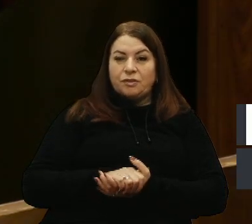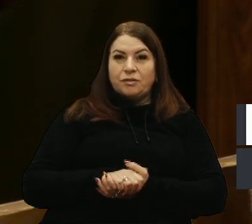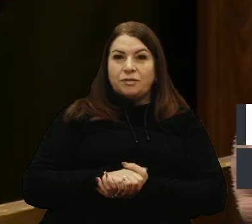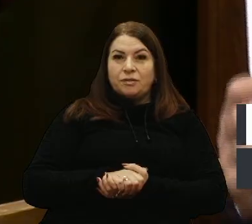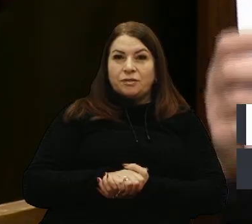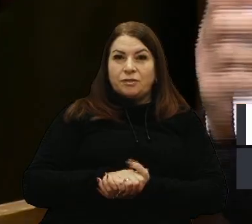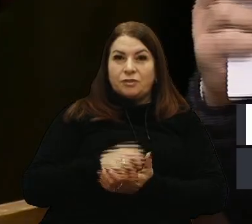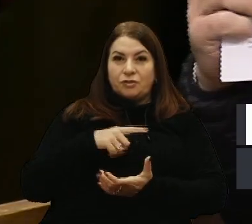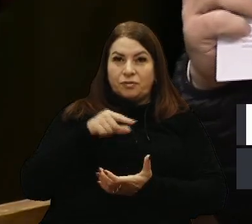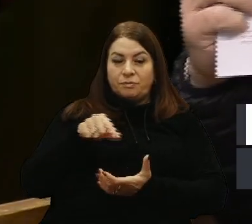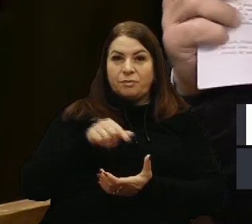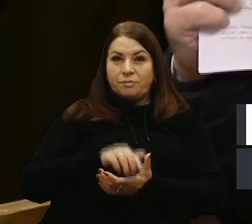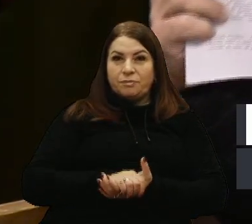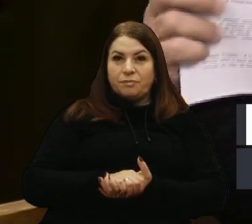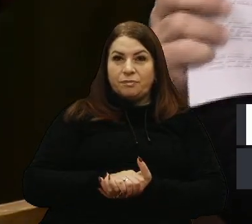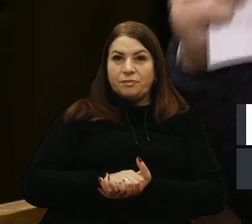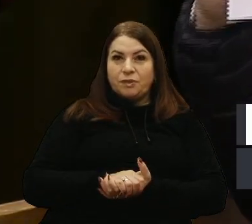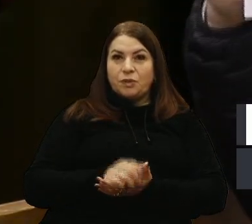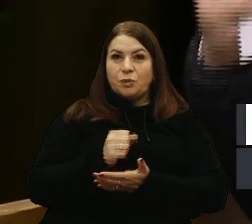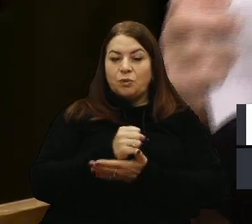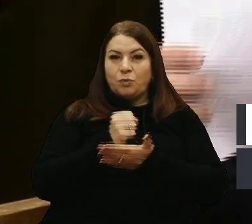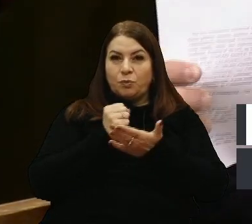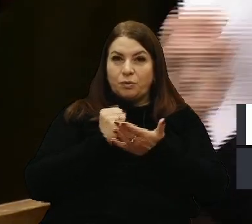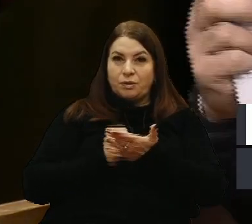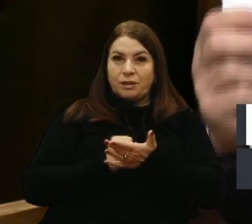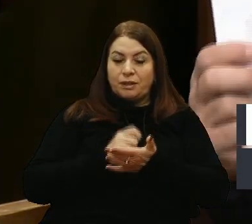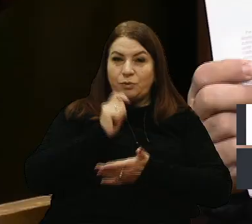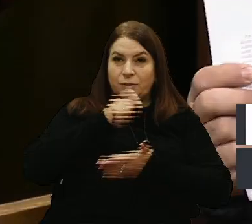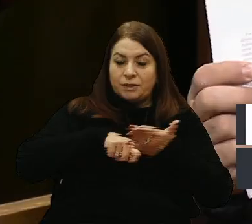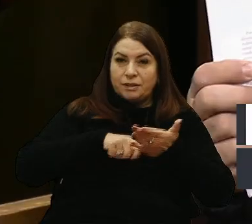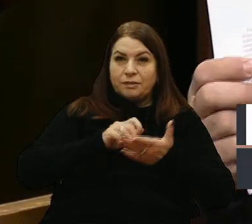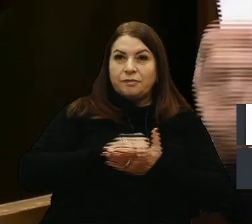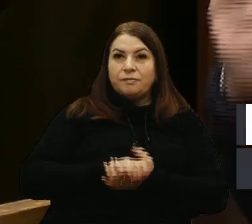nós tivemos aqui um contrato assinado